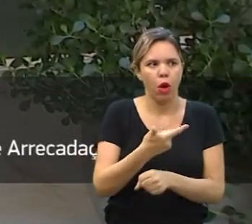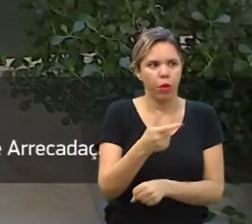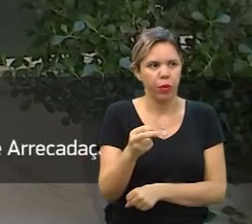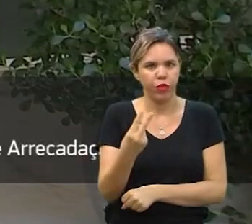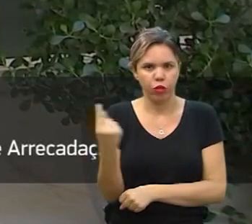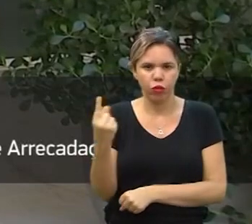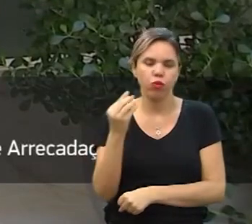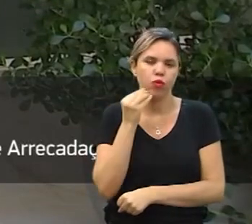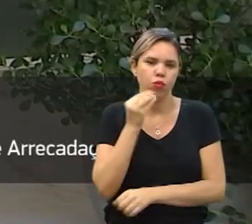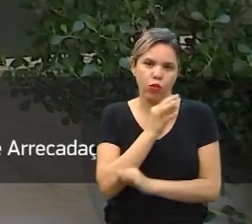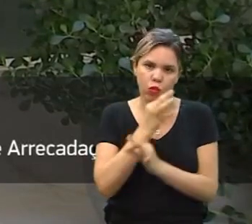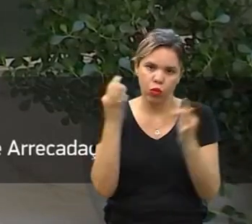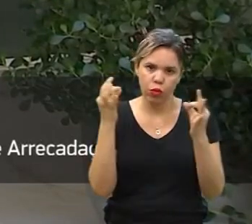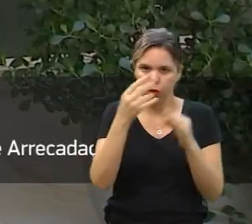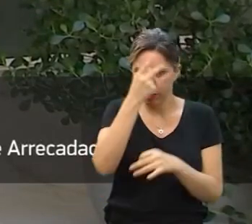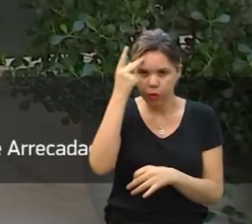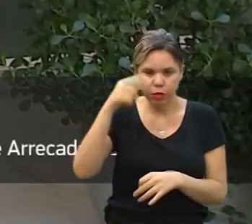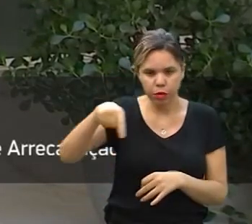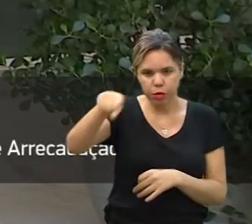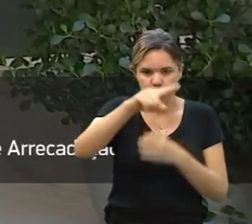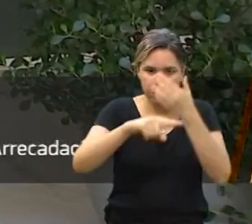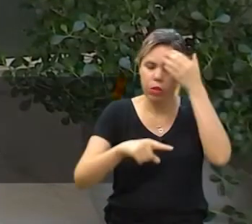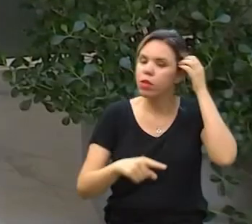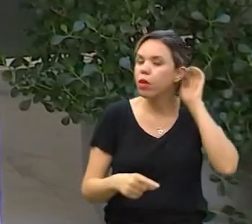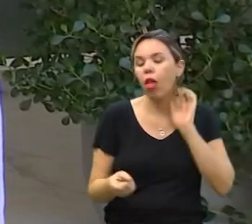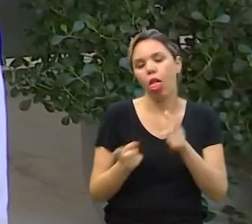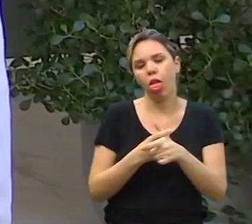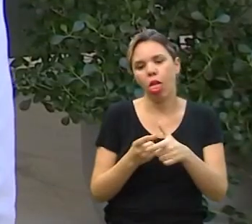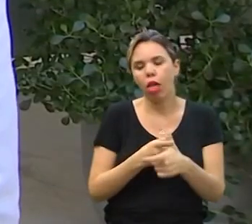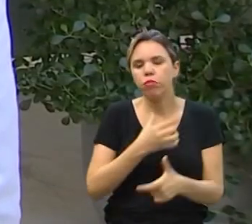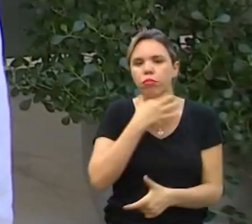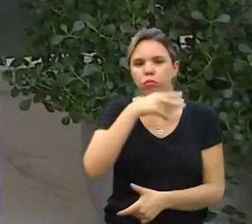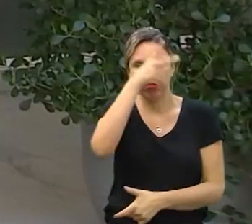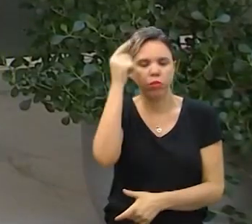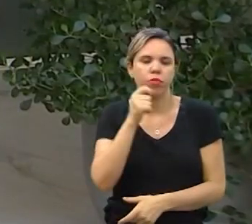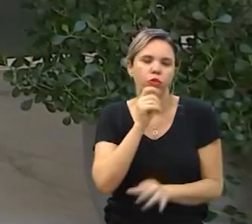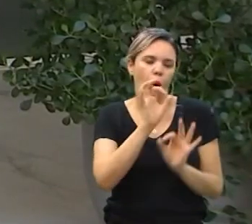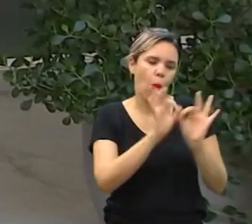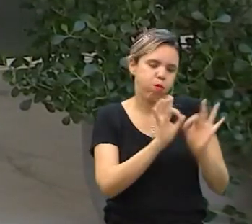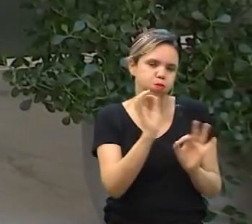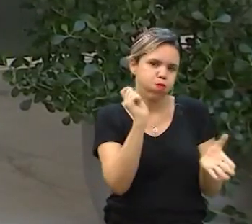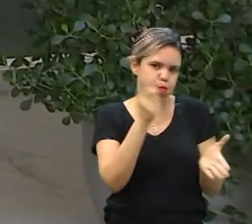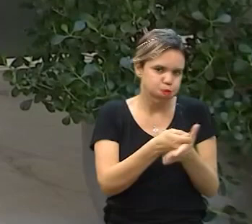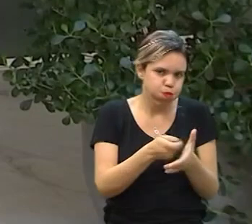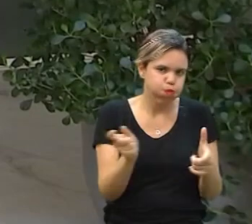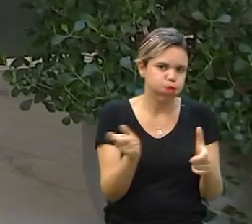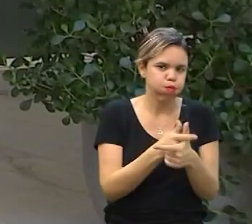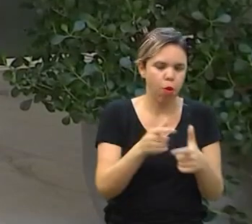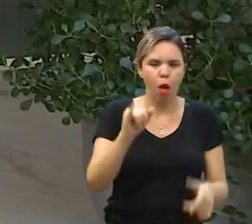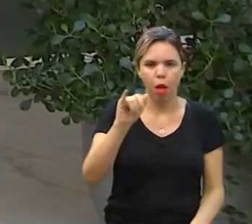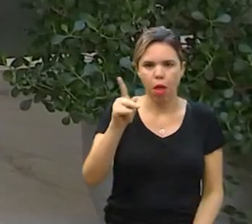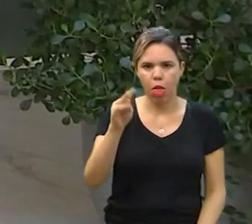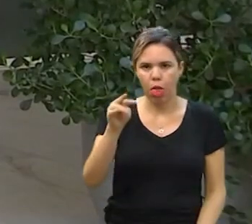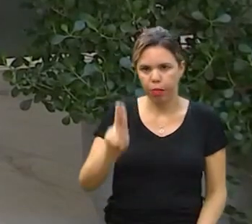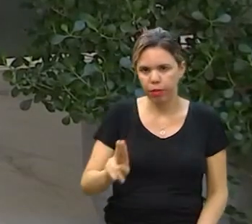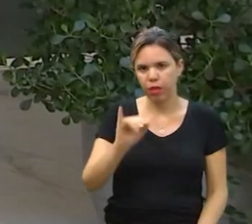uma ótima oportunidade para que os contribuintes inadimplentes com a prefeitura regularizem seus débitos de